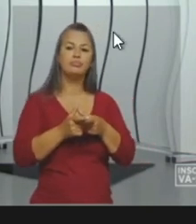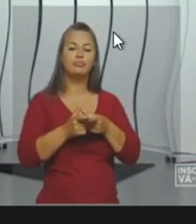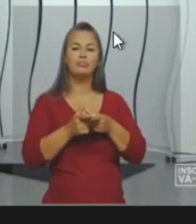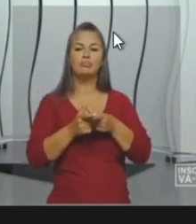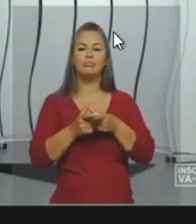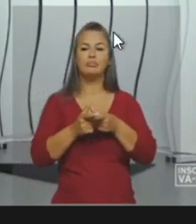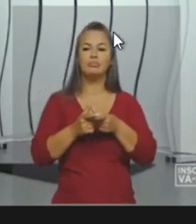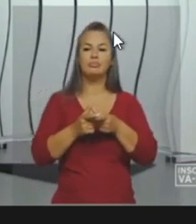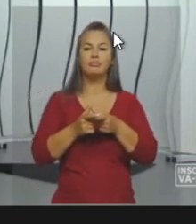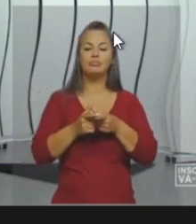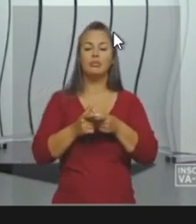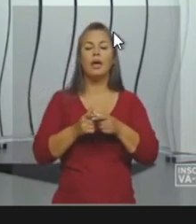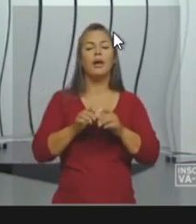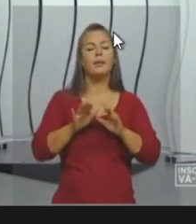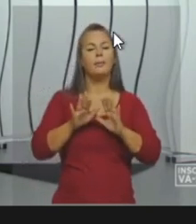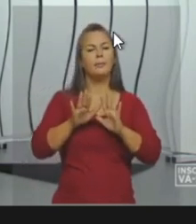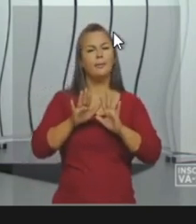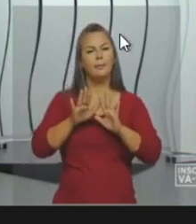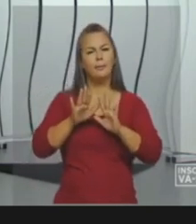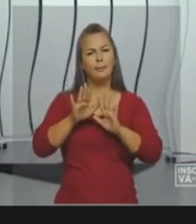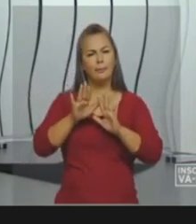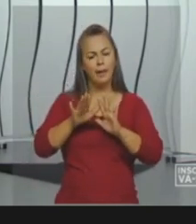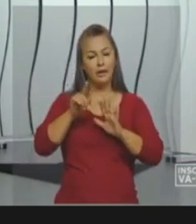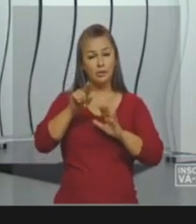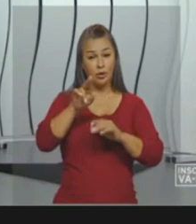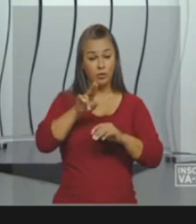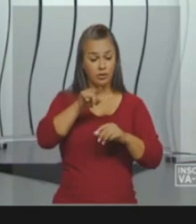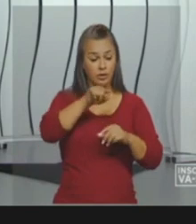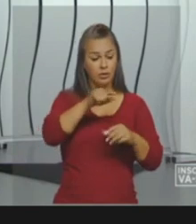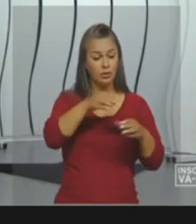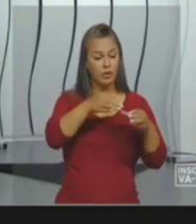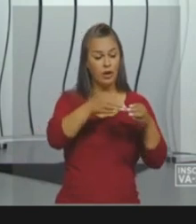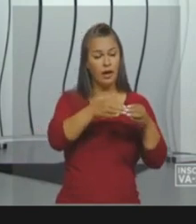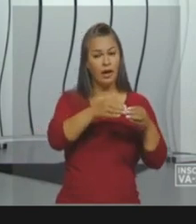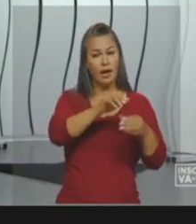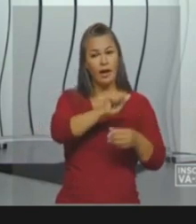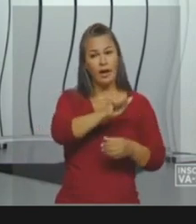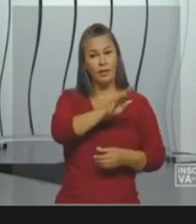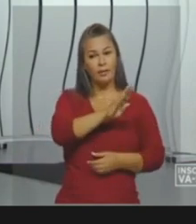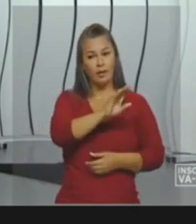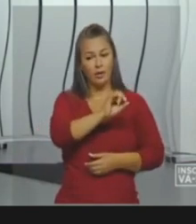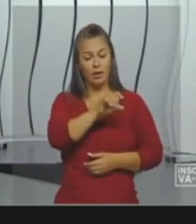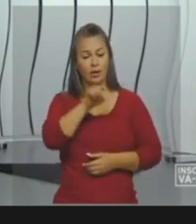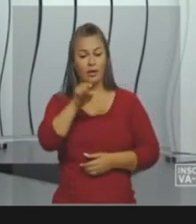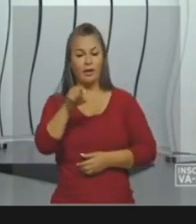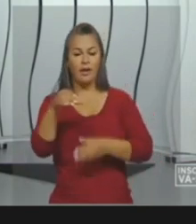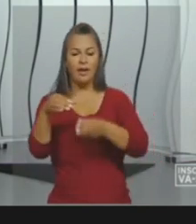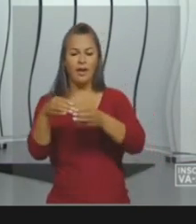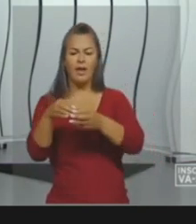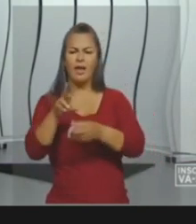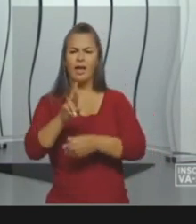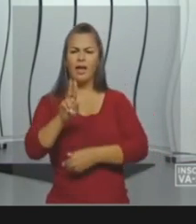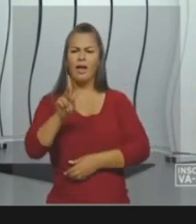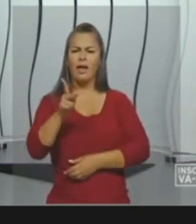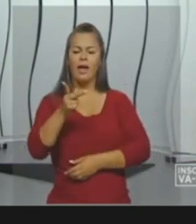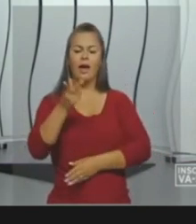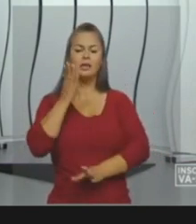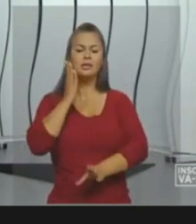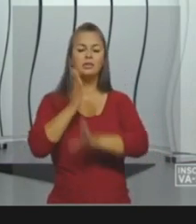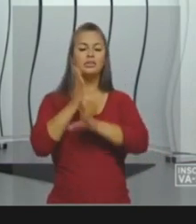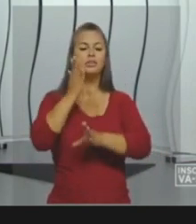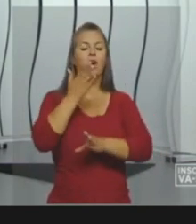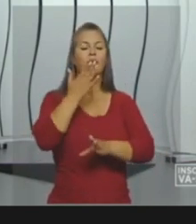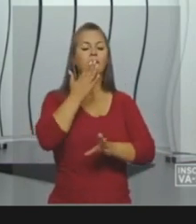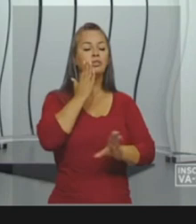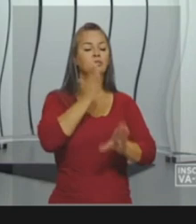sistema ABO. E aí, usando o sistema ABO mais o sistema RH, que a gente define se o sangue é tal tipo,